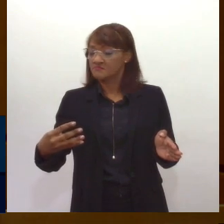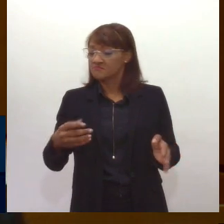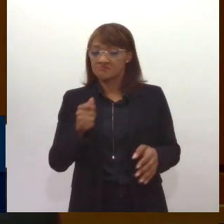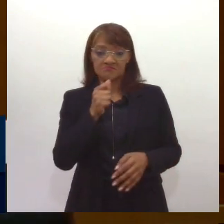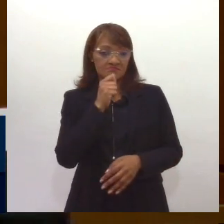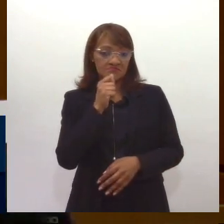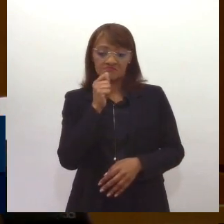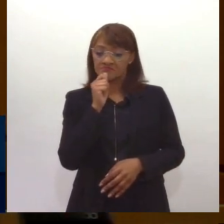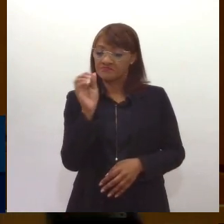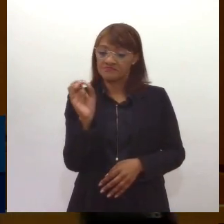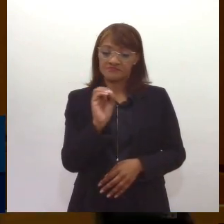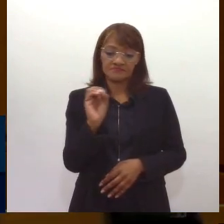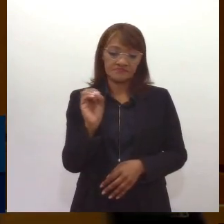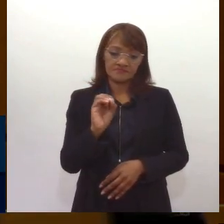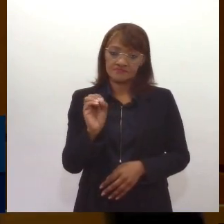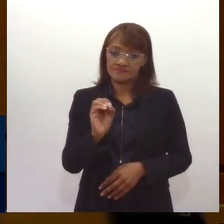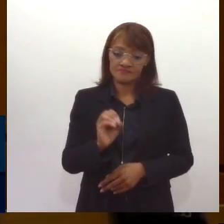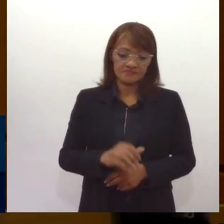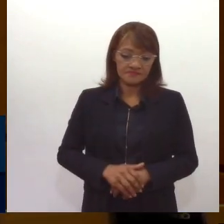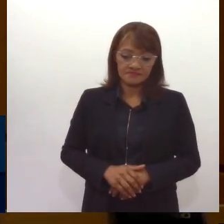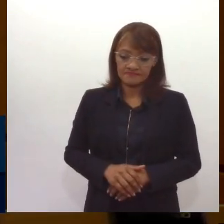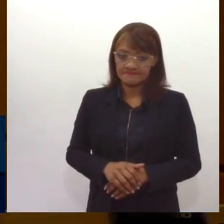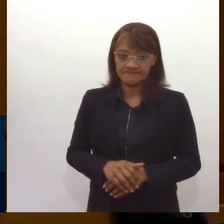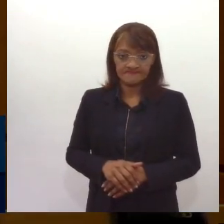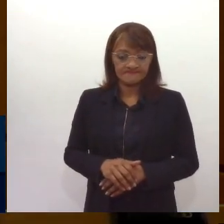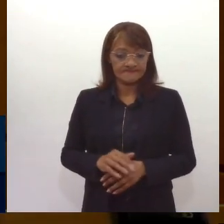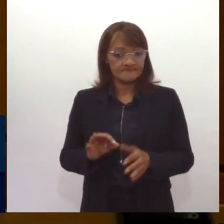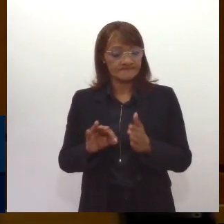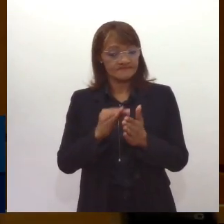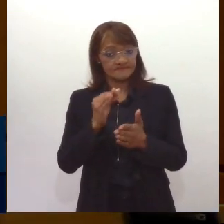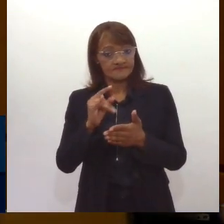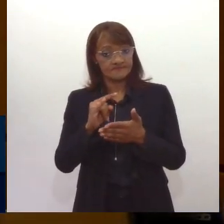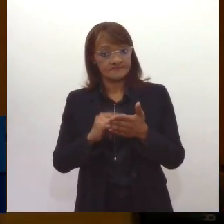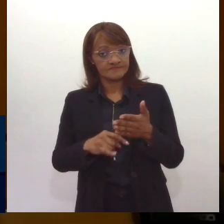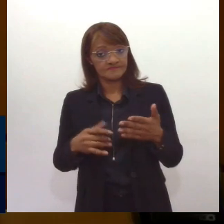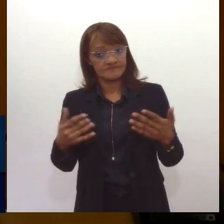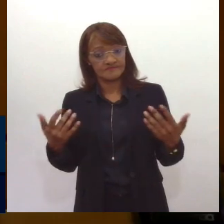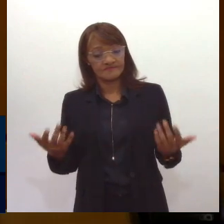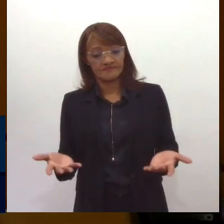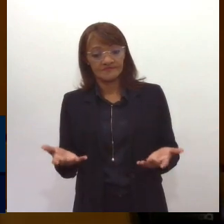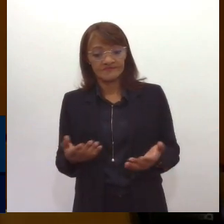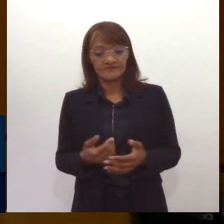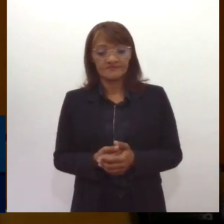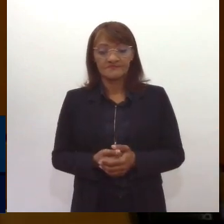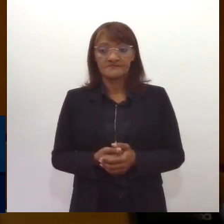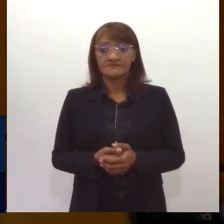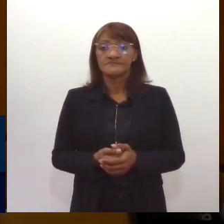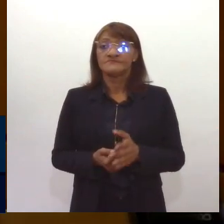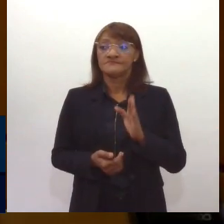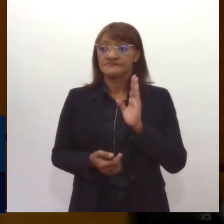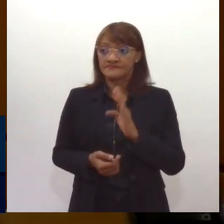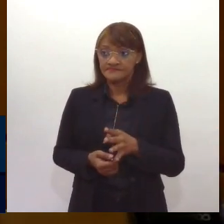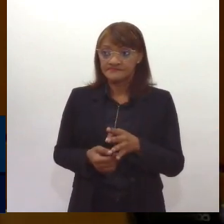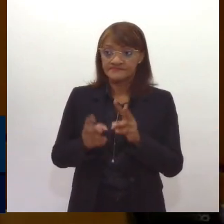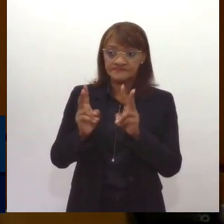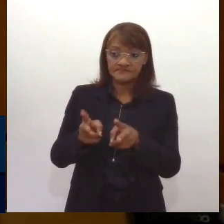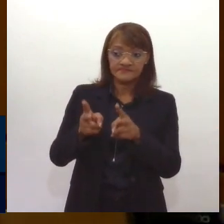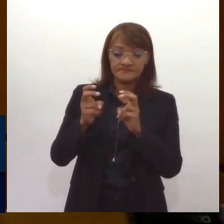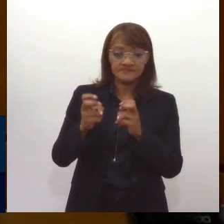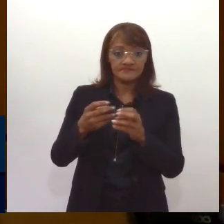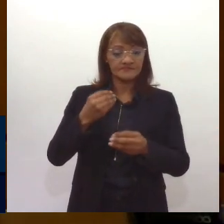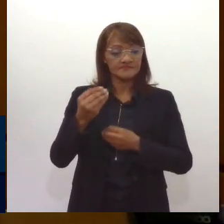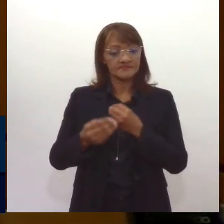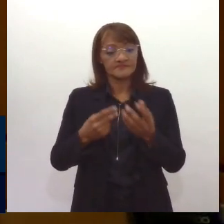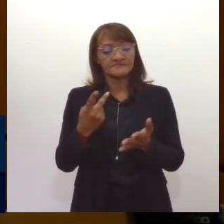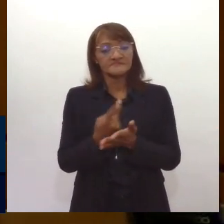aí, acompanhando este instrumento, quando acontece em alguns